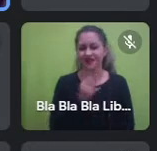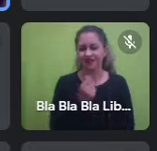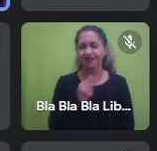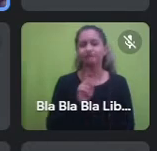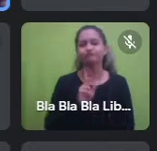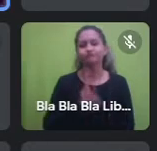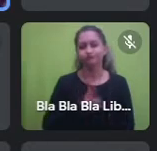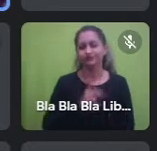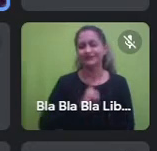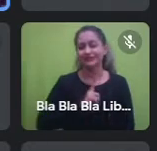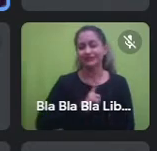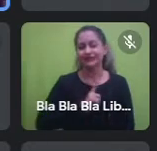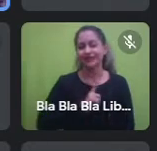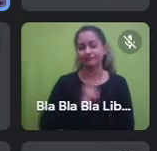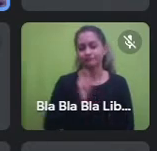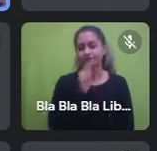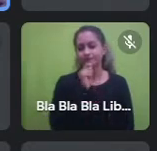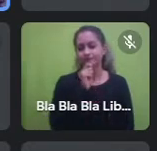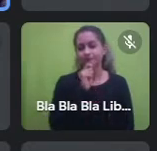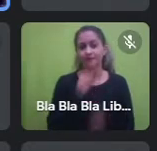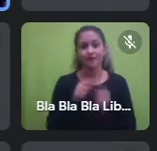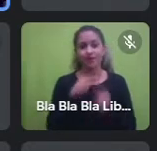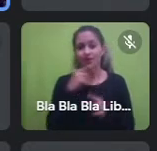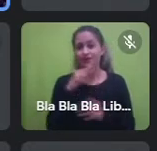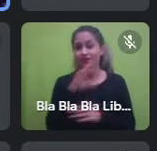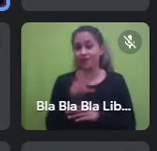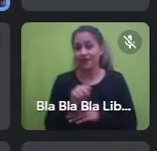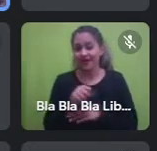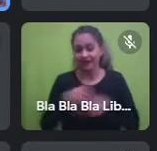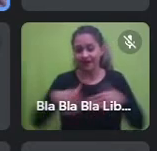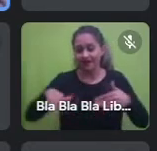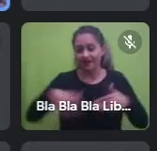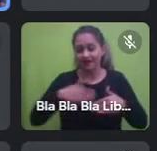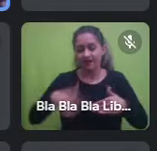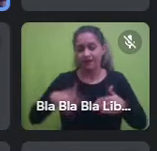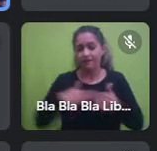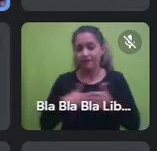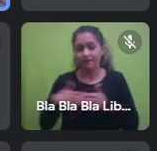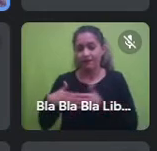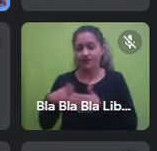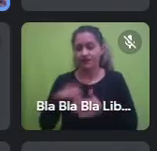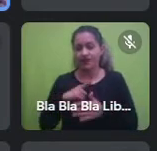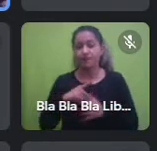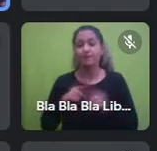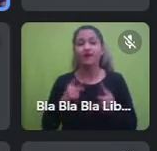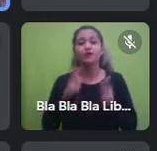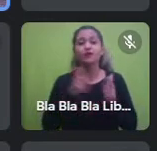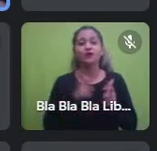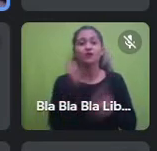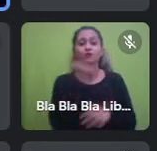Dessa vez a gente não conseguiu coleta dentro da barragem, mas quando nós conseguimos